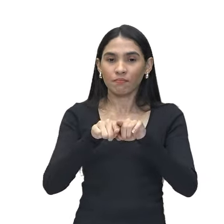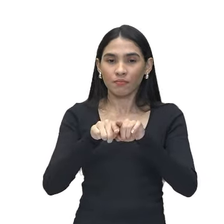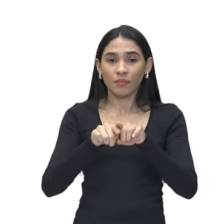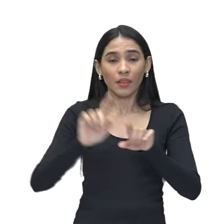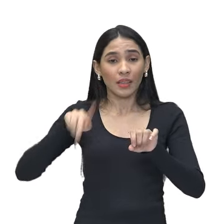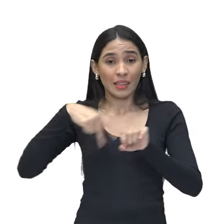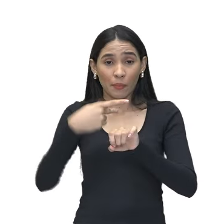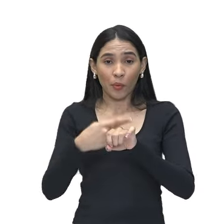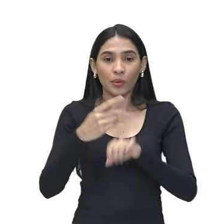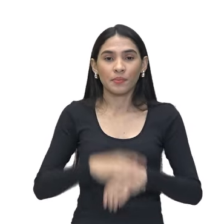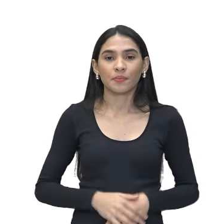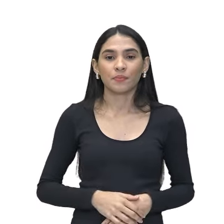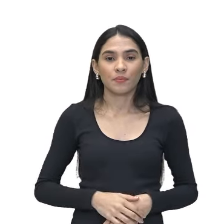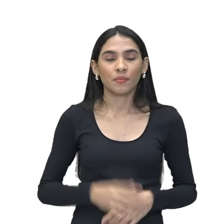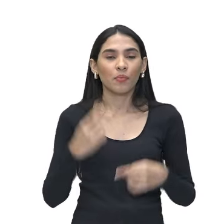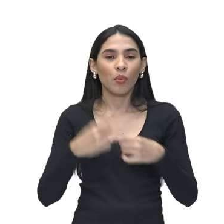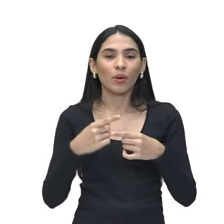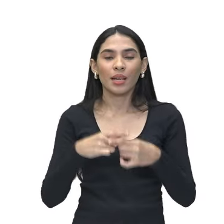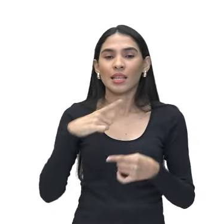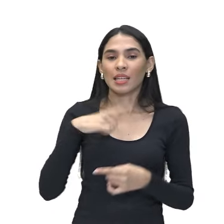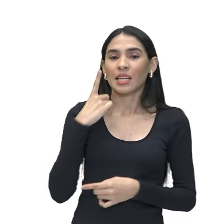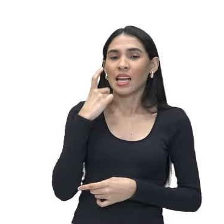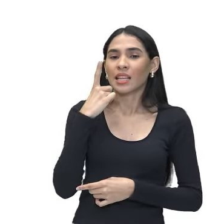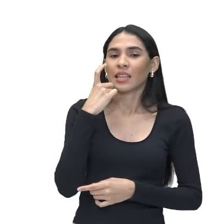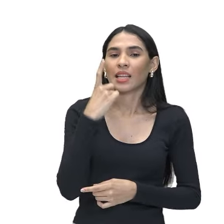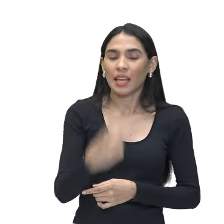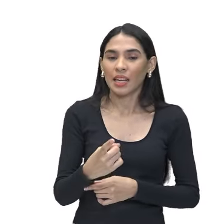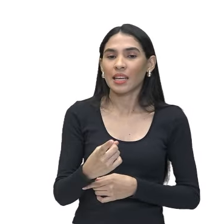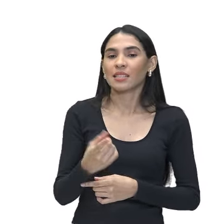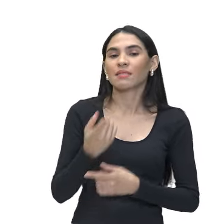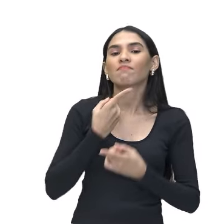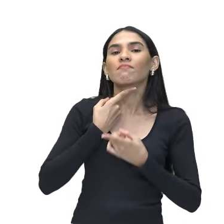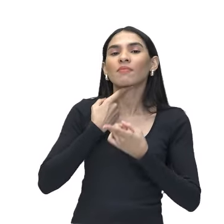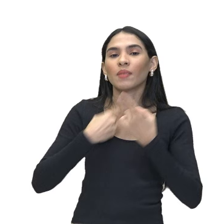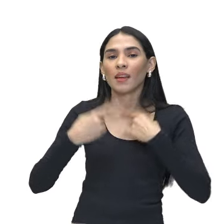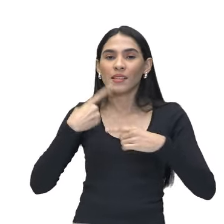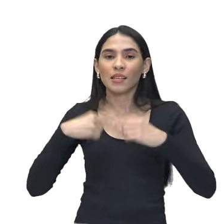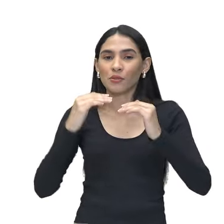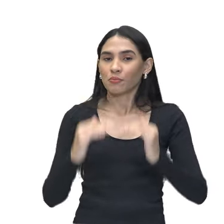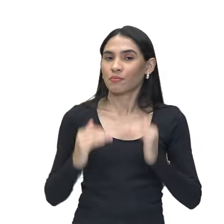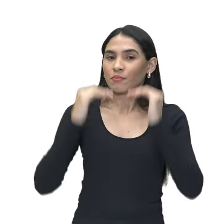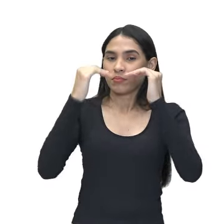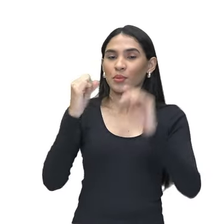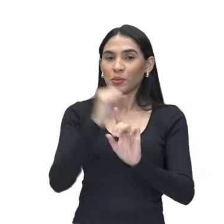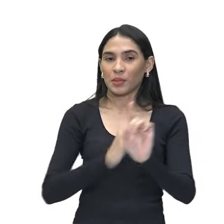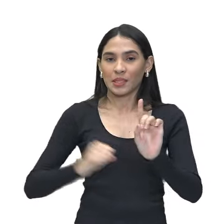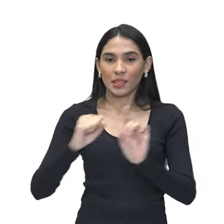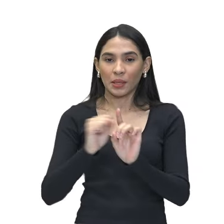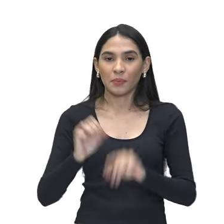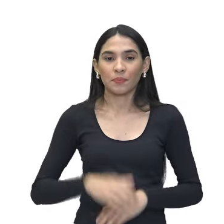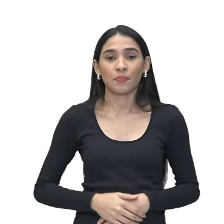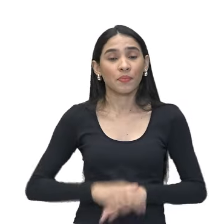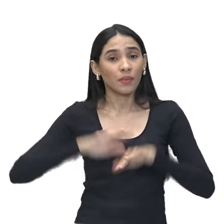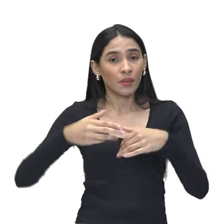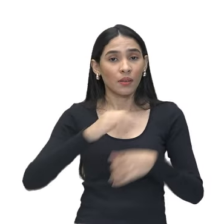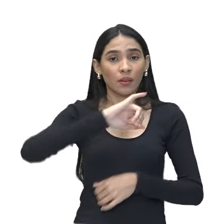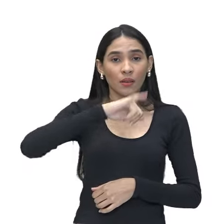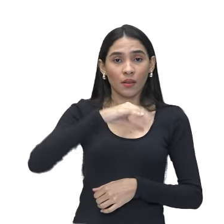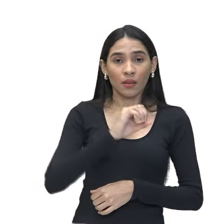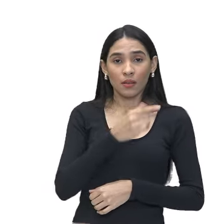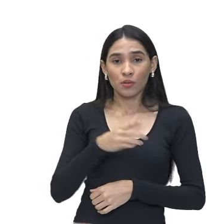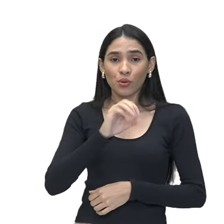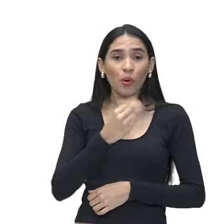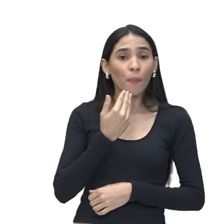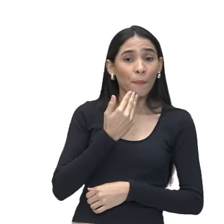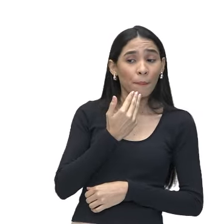mais tarde por interesse para alcançar o prestígio social. João Romão pede